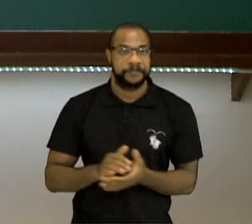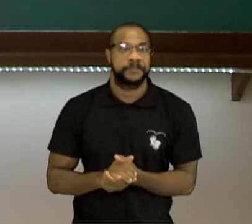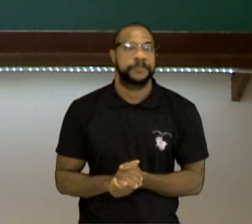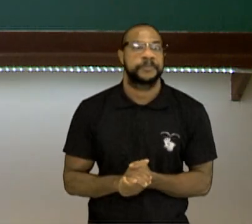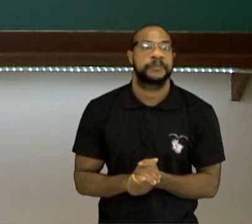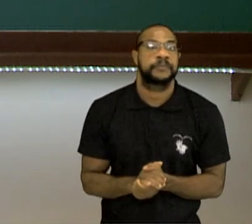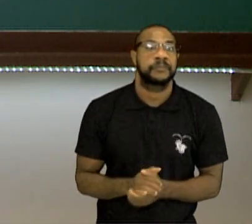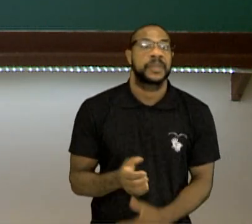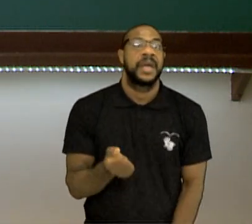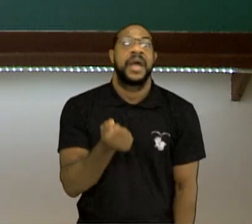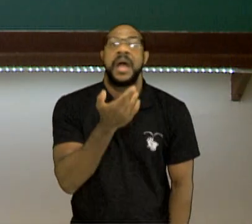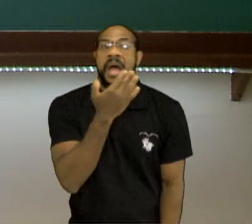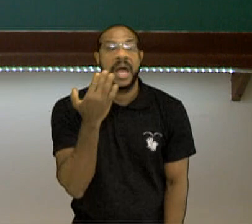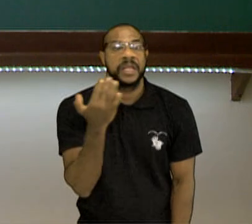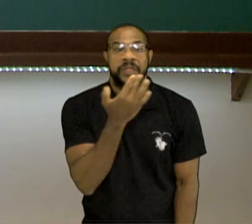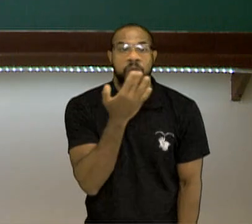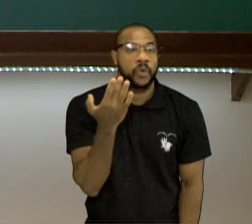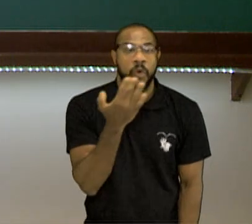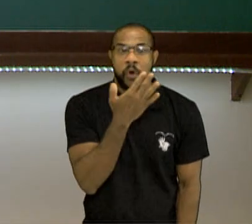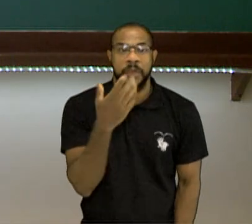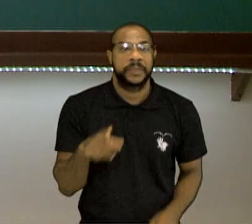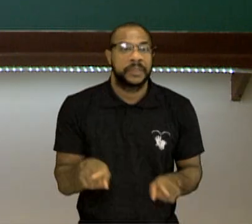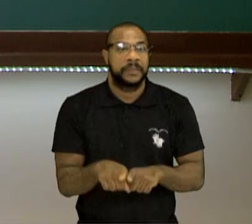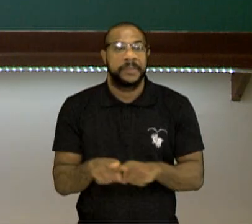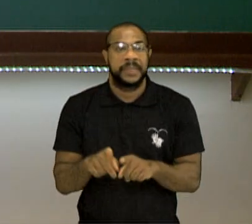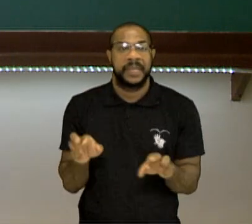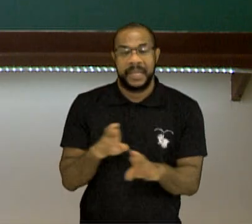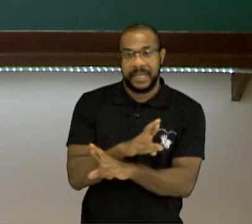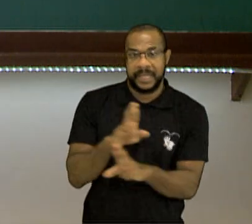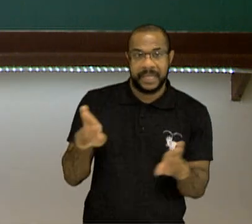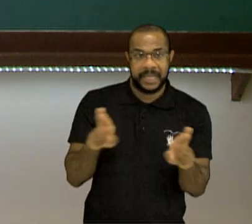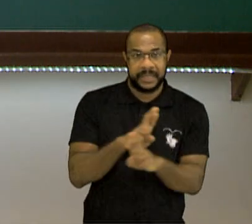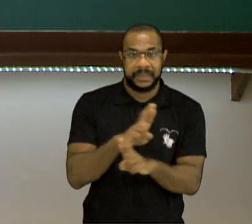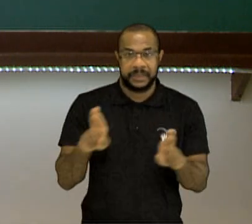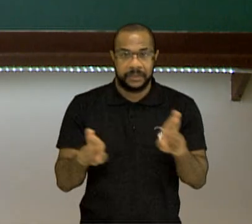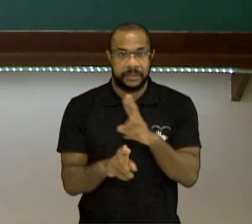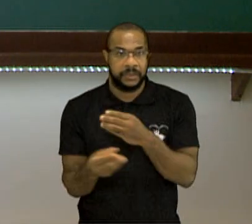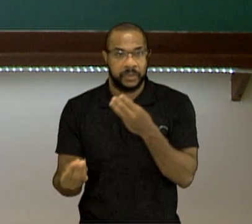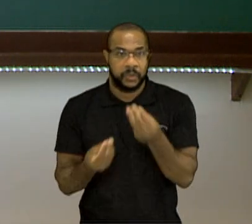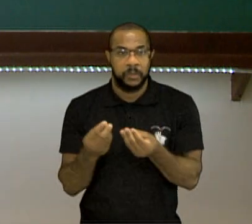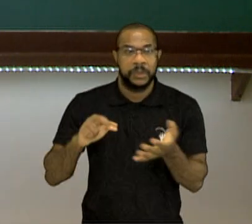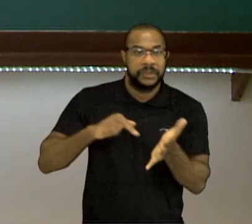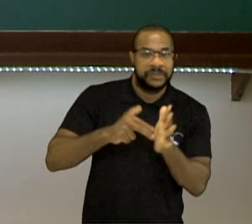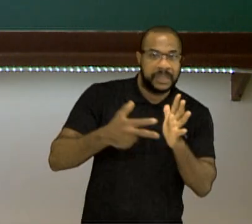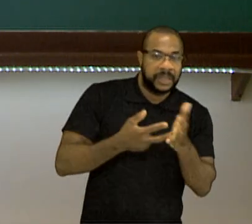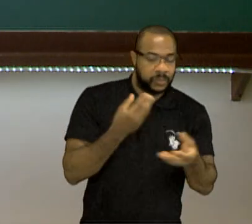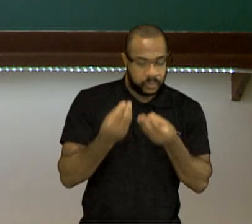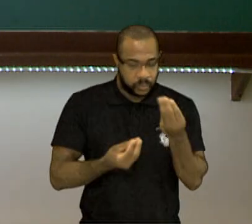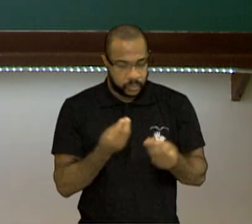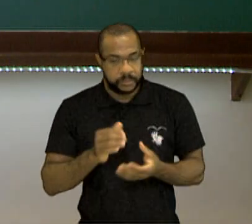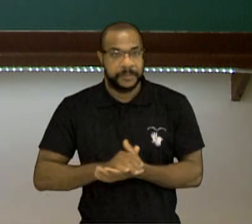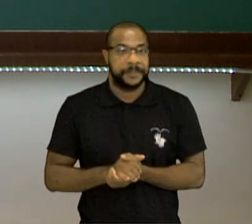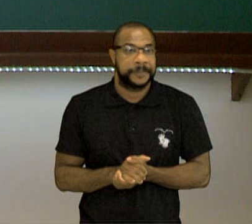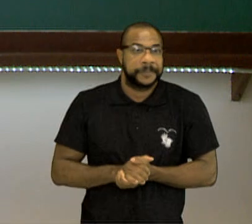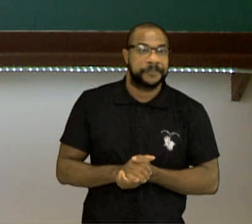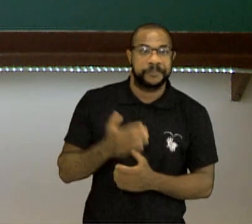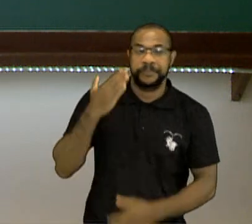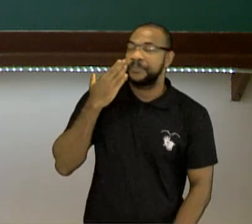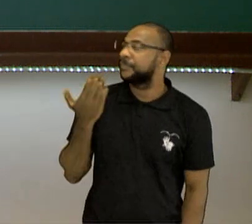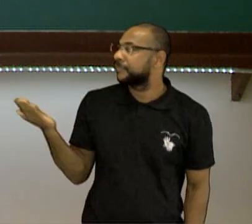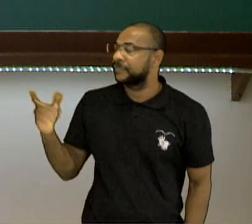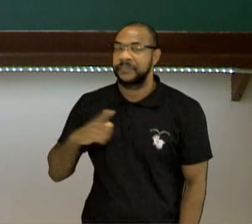as cores, então, e as suas relações simbólicas. Vamos tentar entender um pouquinho? Aqui nós temos